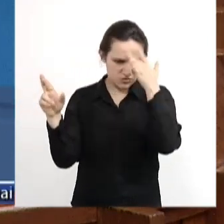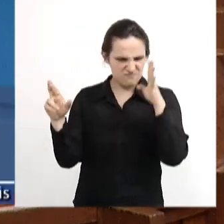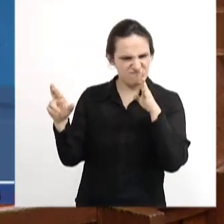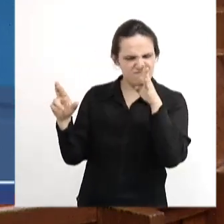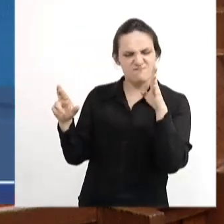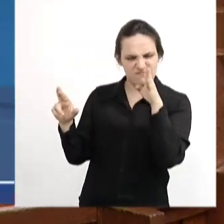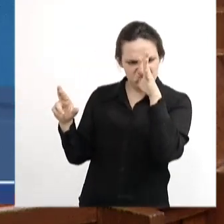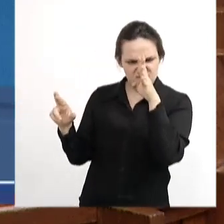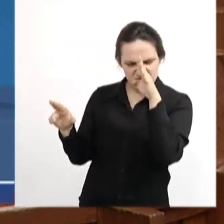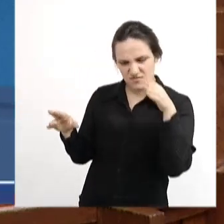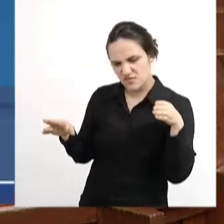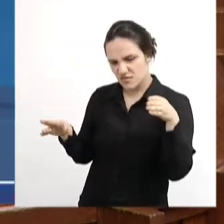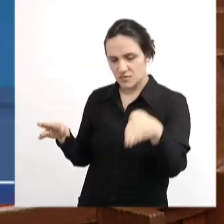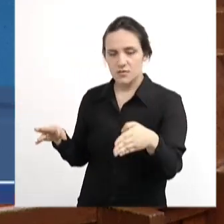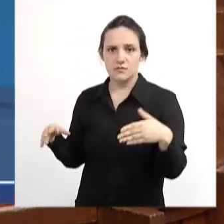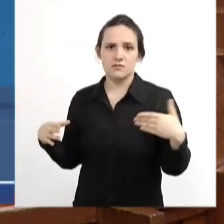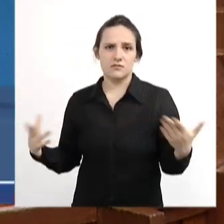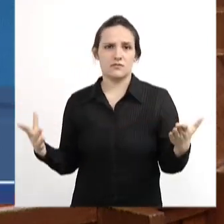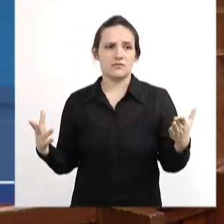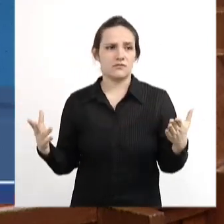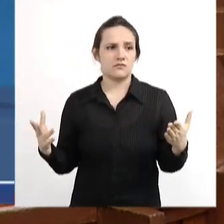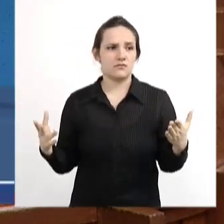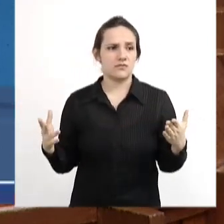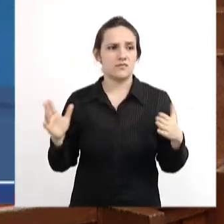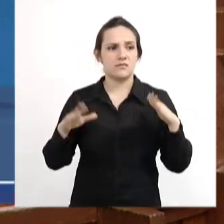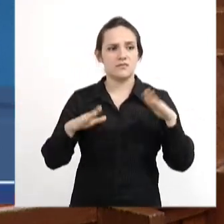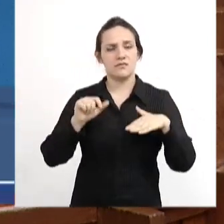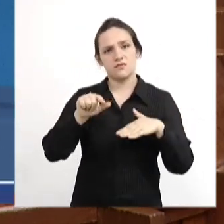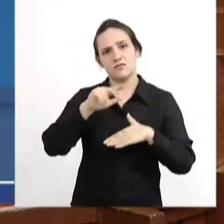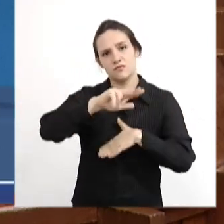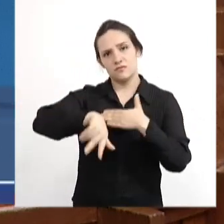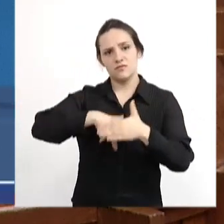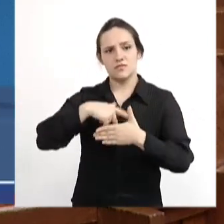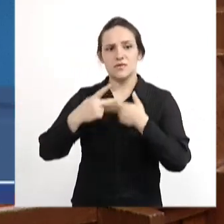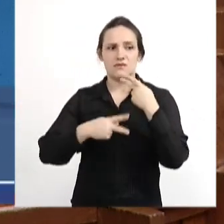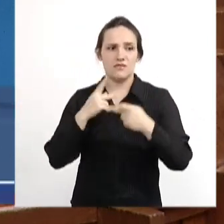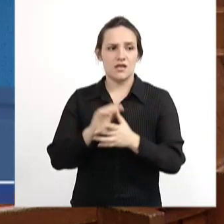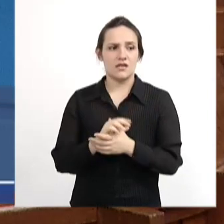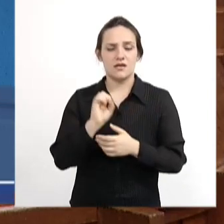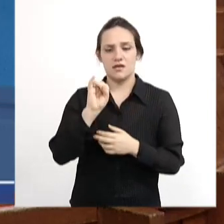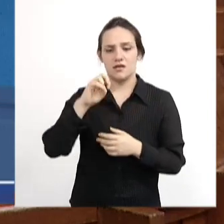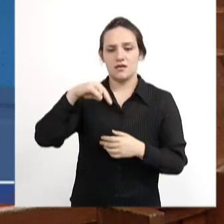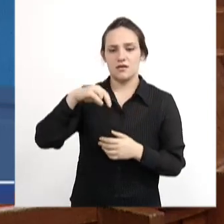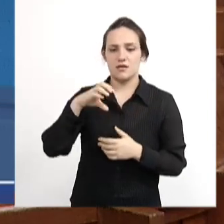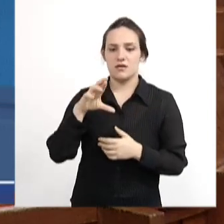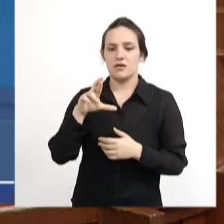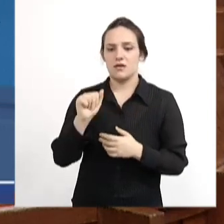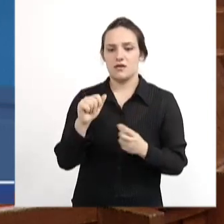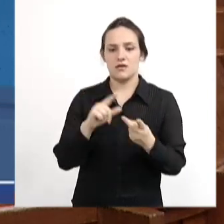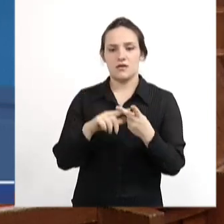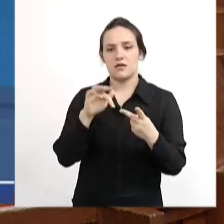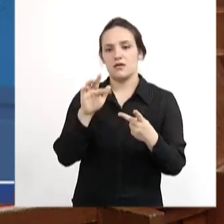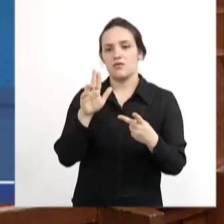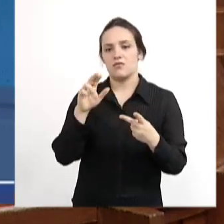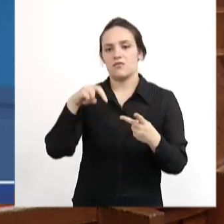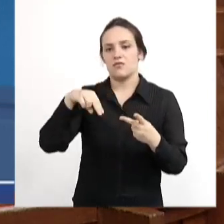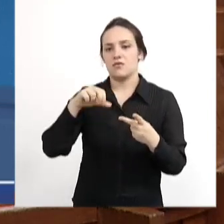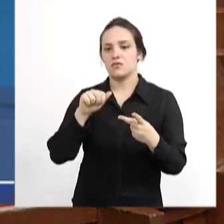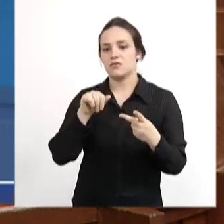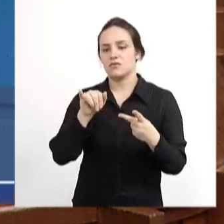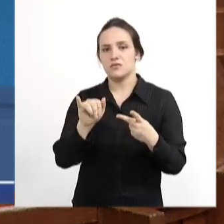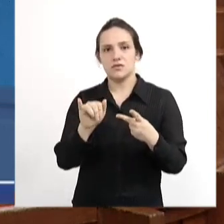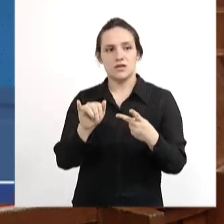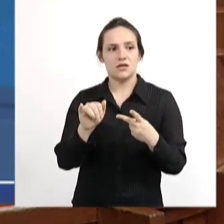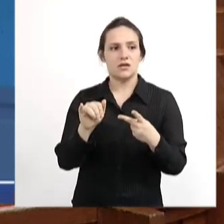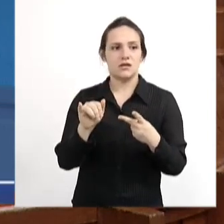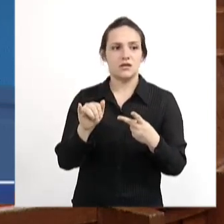aí, quando você chega aqui na tribuna e você diz o INCRA, a FUNAI, está cortando as terras para o índio que